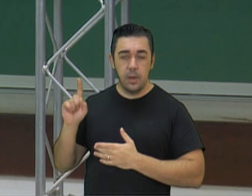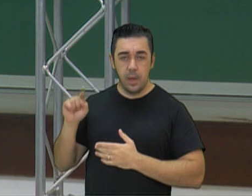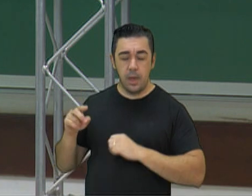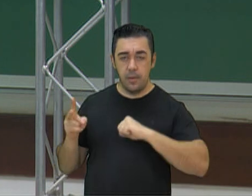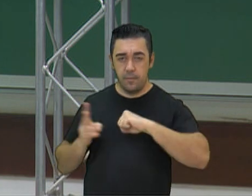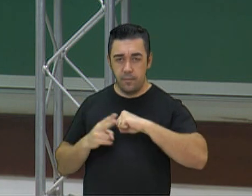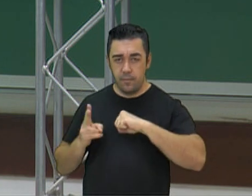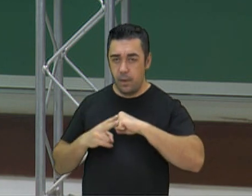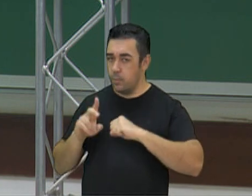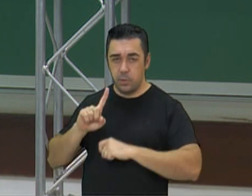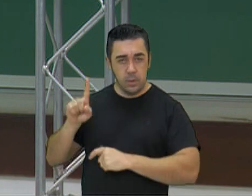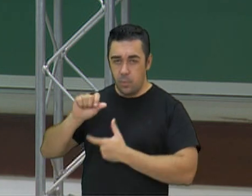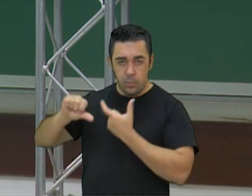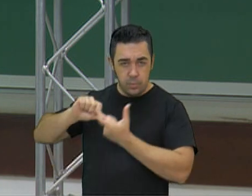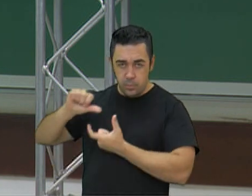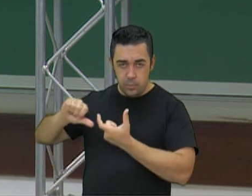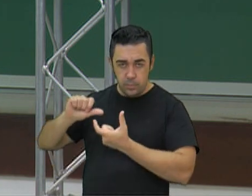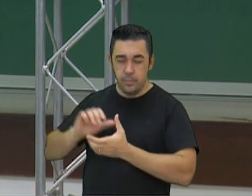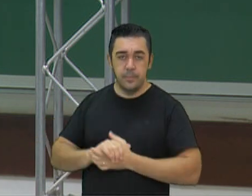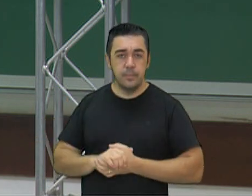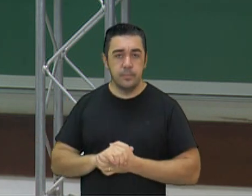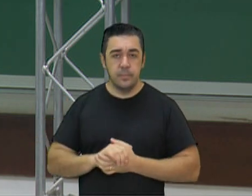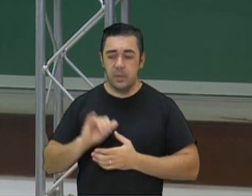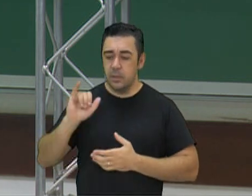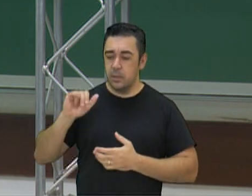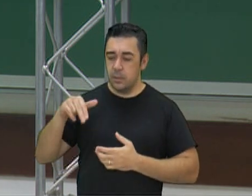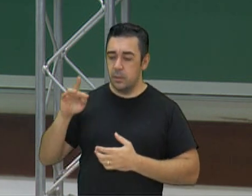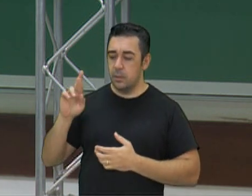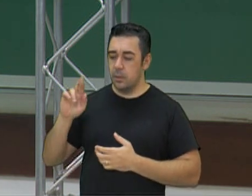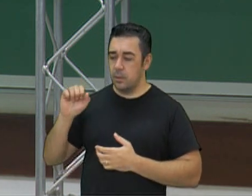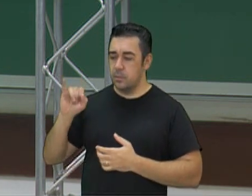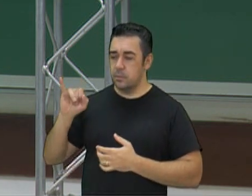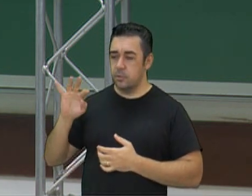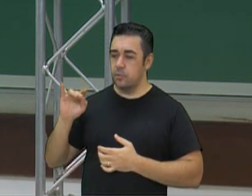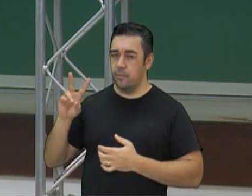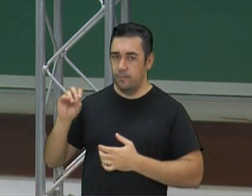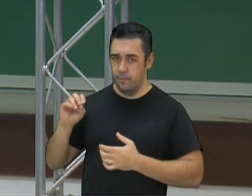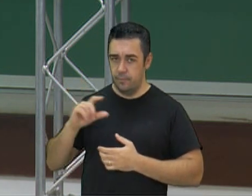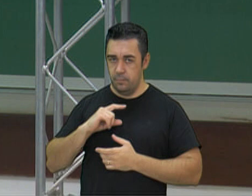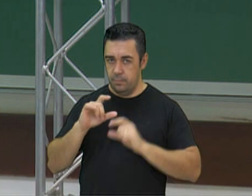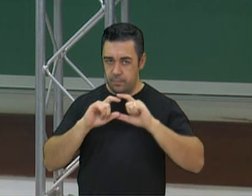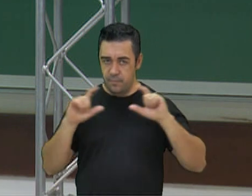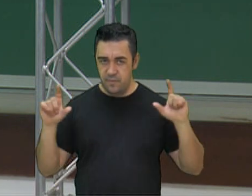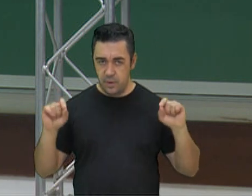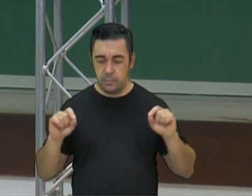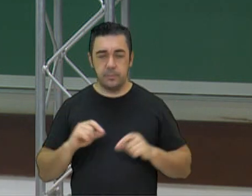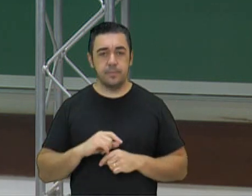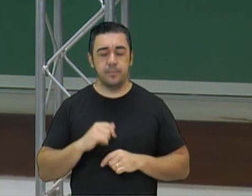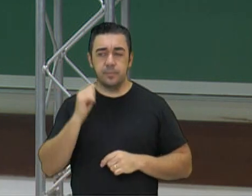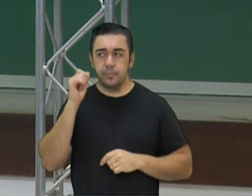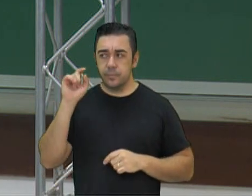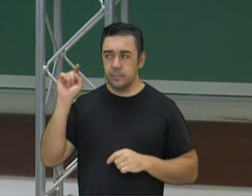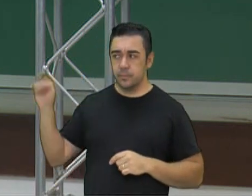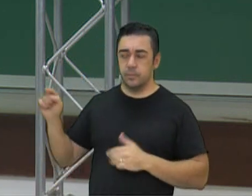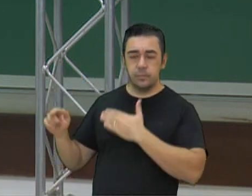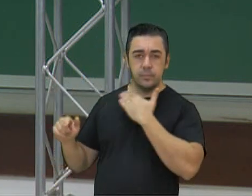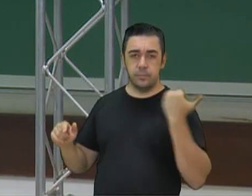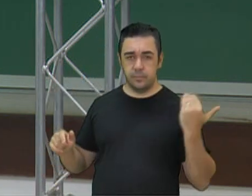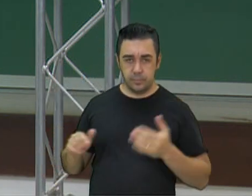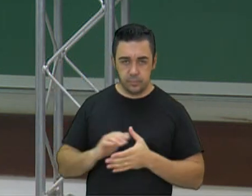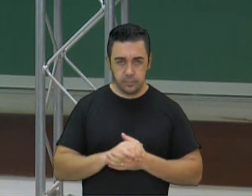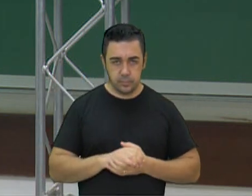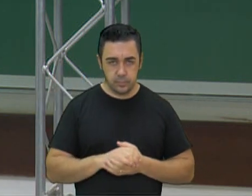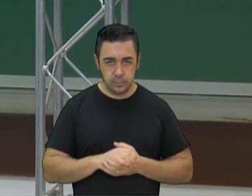verbo intransitivo. Então, quando eu digo lá, por exemplo, na frase aqui, né? O senhor lá morreu, né? O fulano